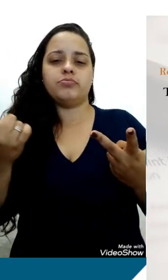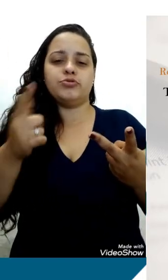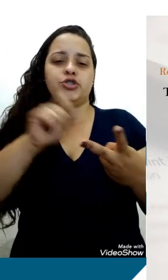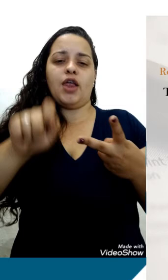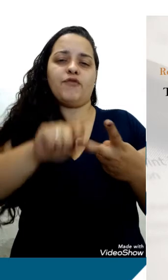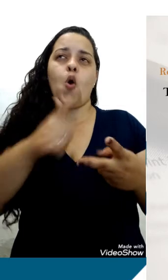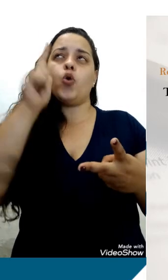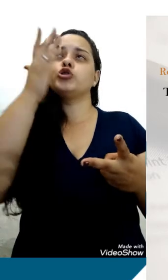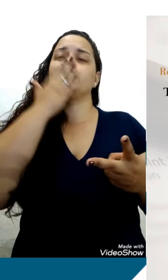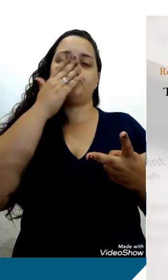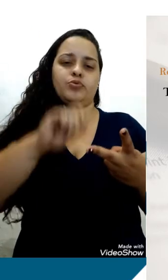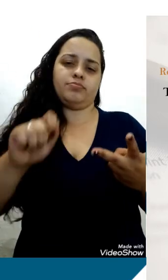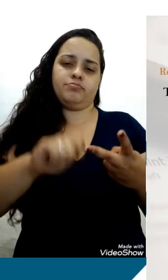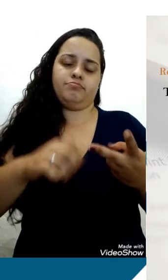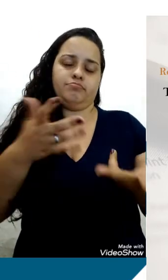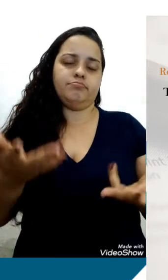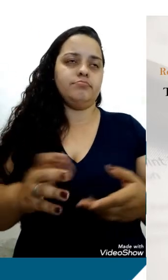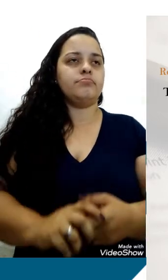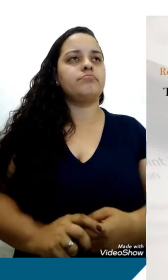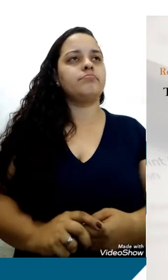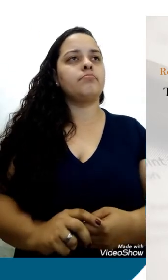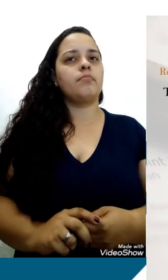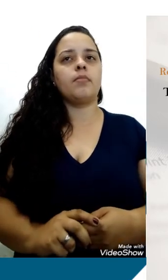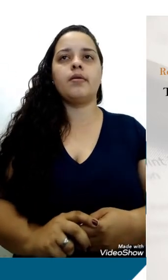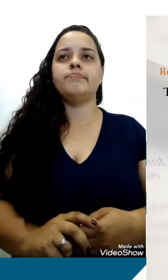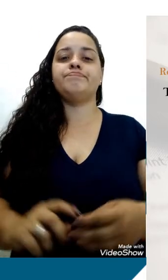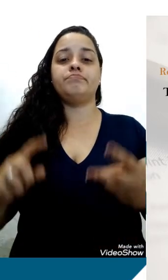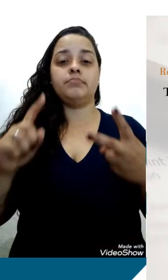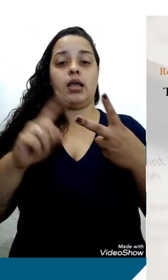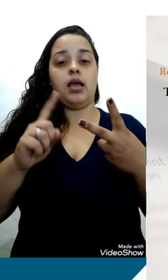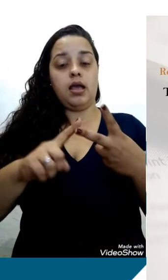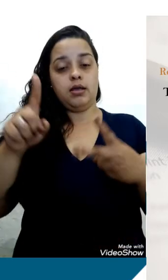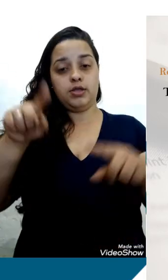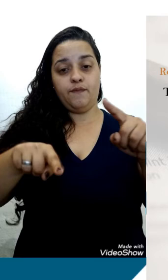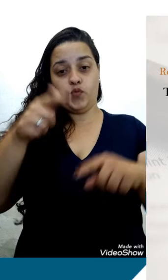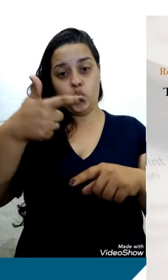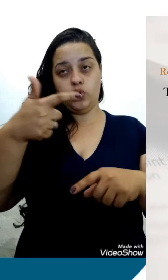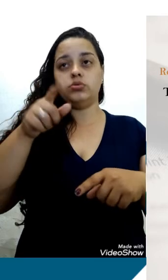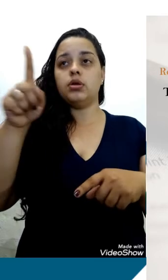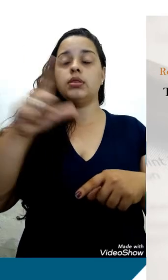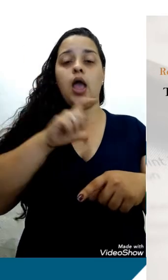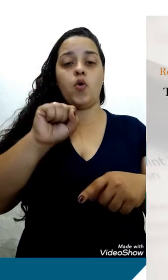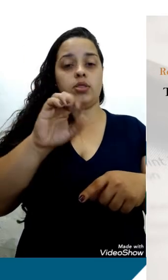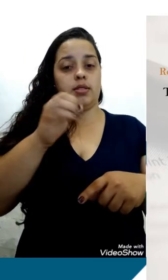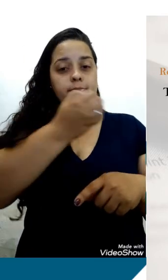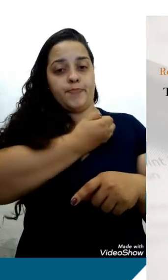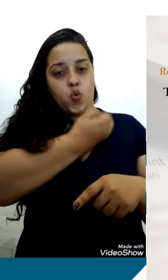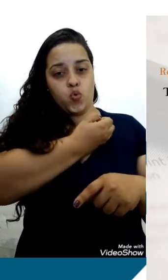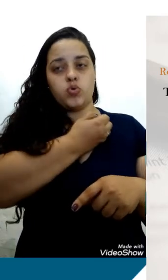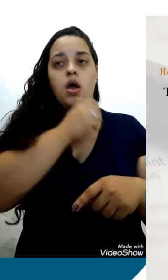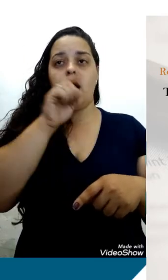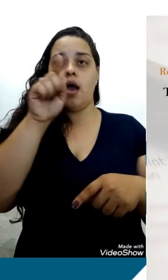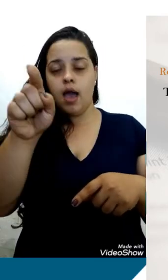ser recebida numa competência. As redações nível 2 recebem 80 pontos e são redações que